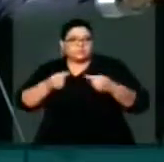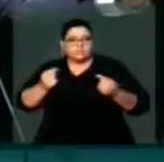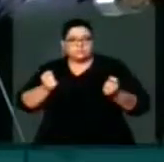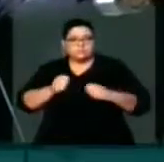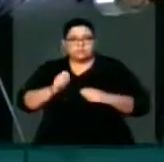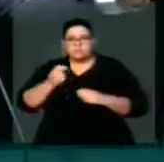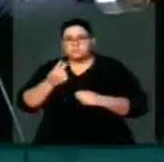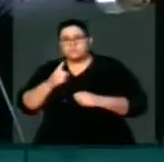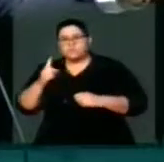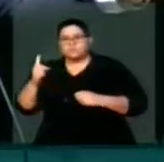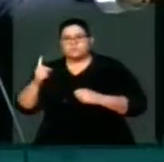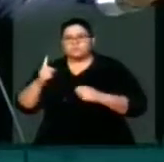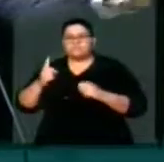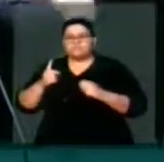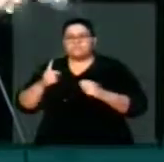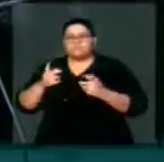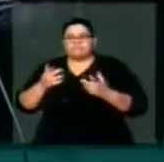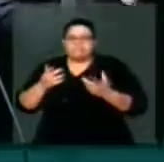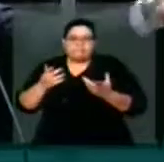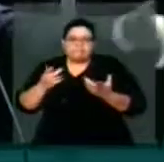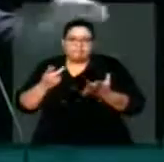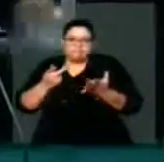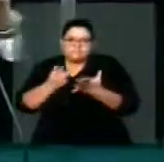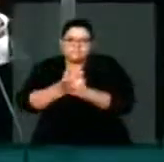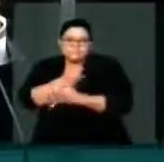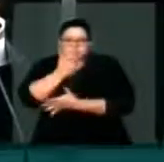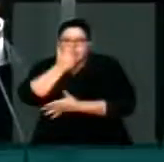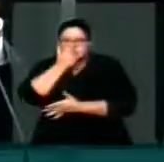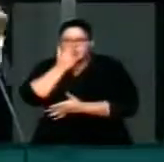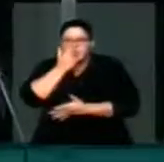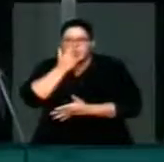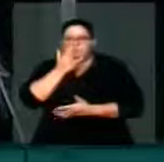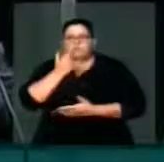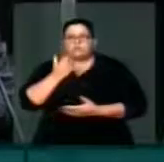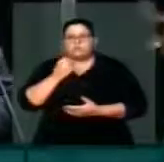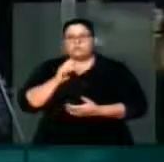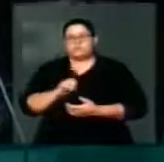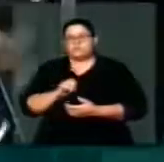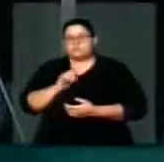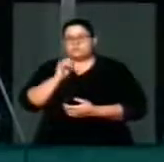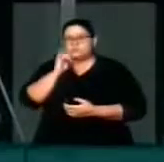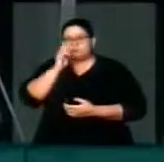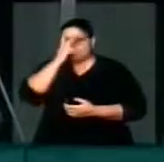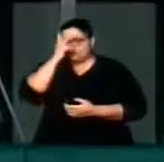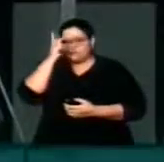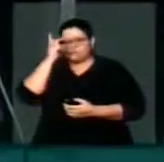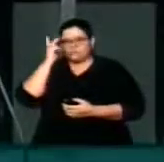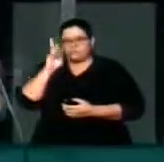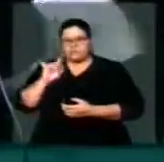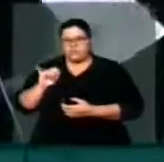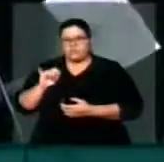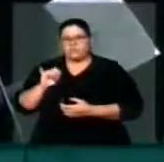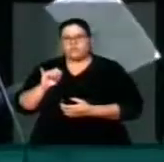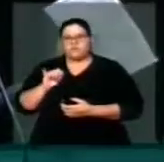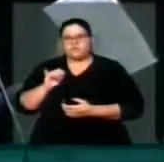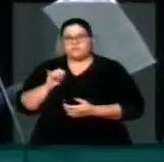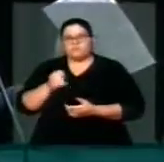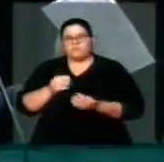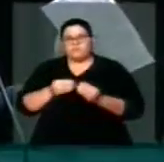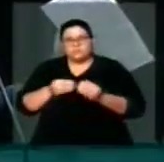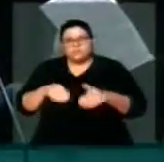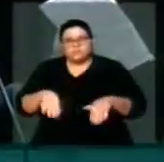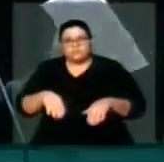afetar. Então, os ecologistas ou não, reconhecem. Quem vai ser beneficiado por isso? Não é o povo